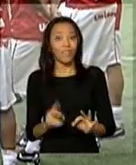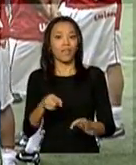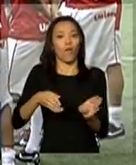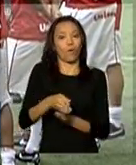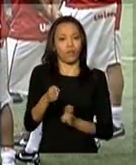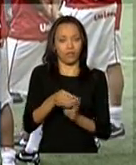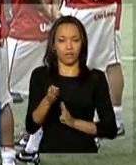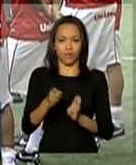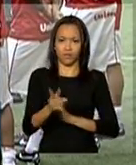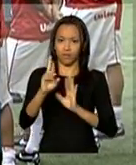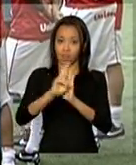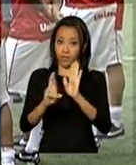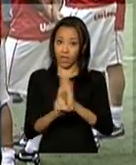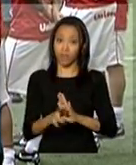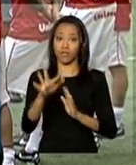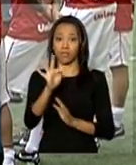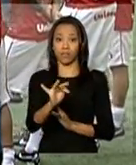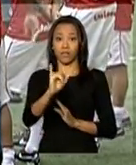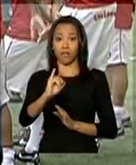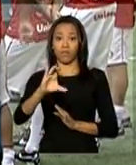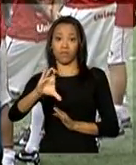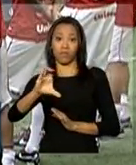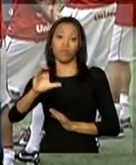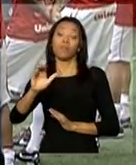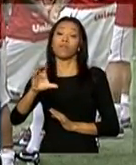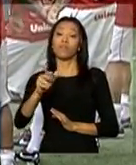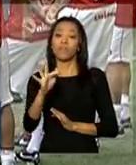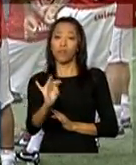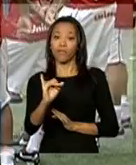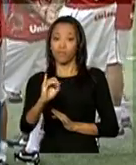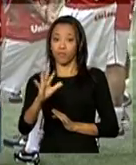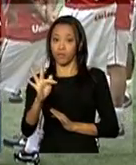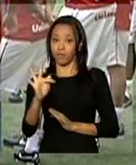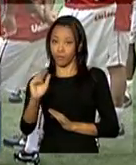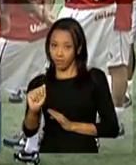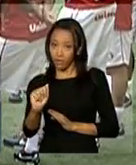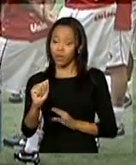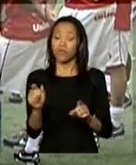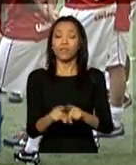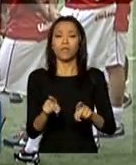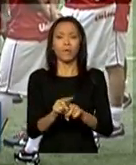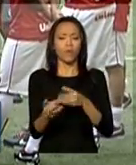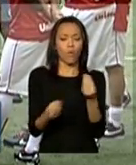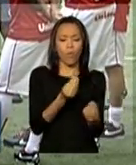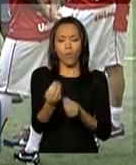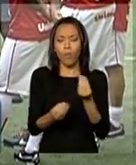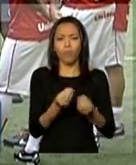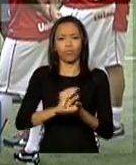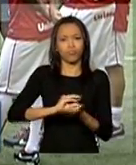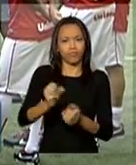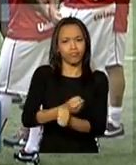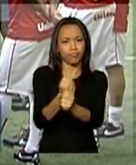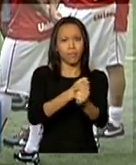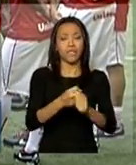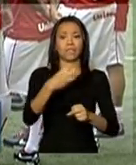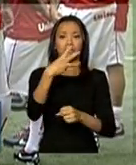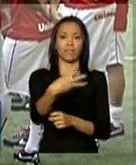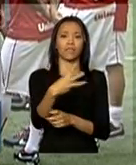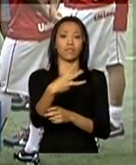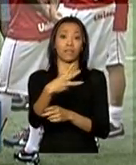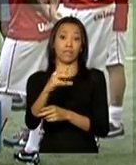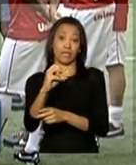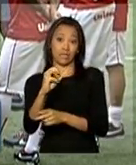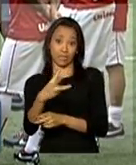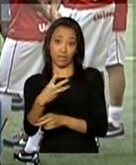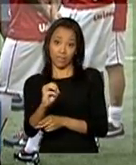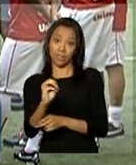a Federação Internacional de Futebol, a FIFA. O investimento para a reforma do Beira-Rio foi de 330